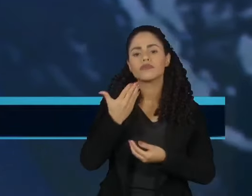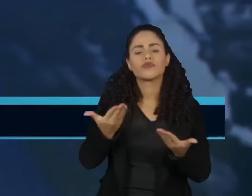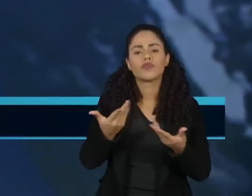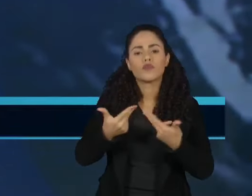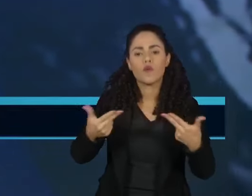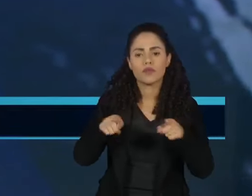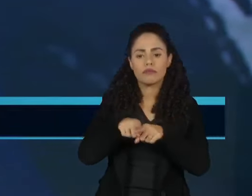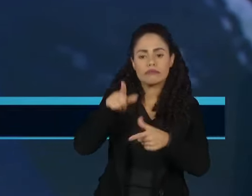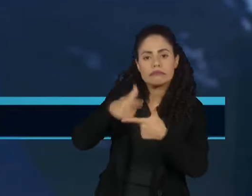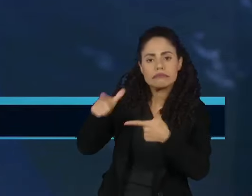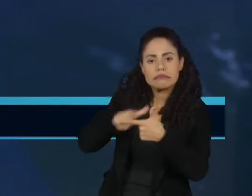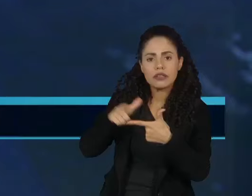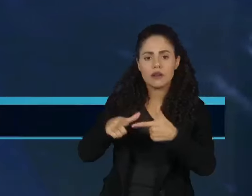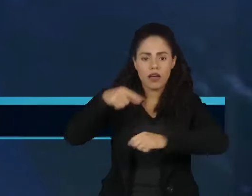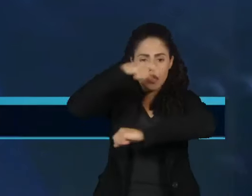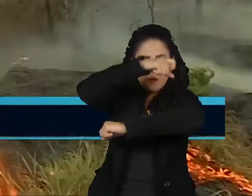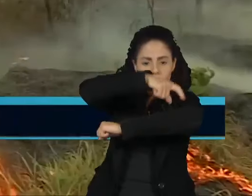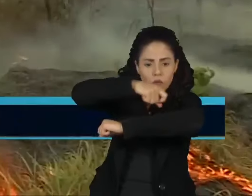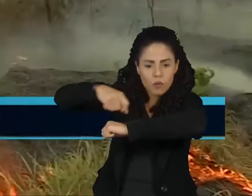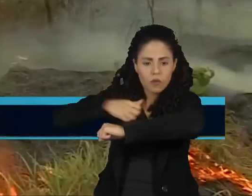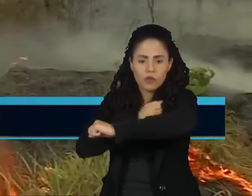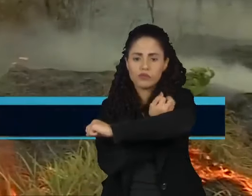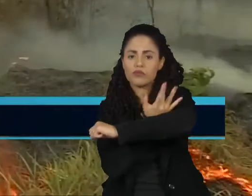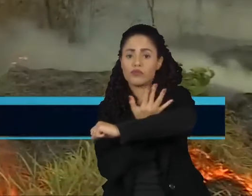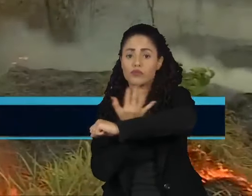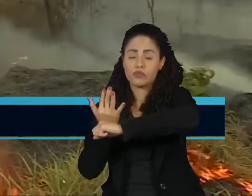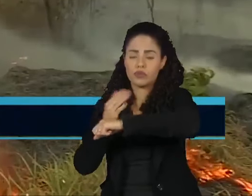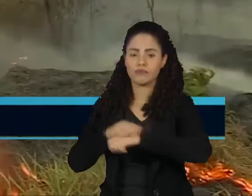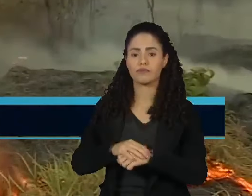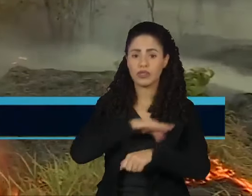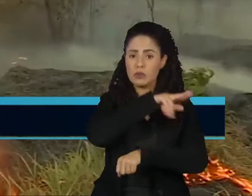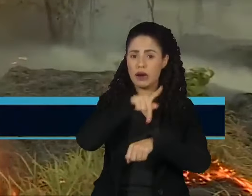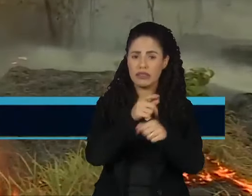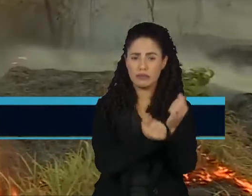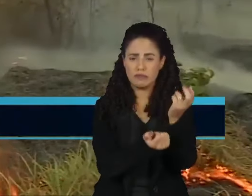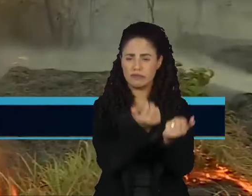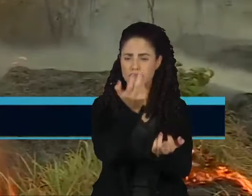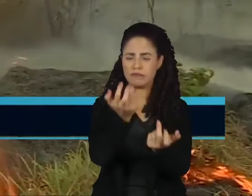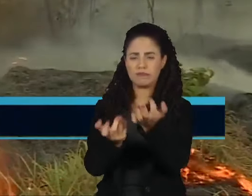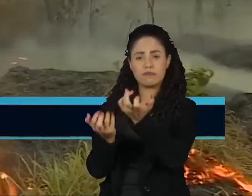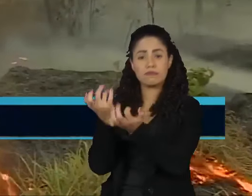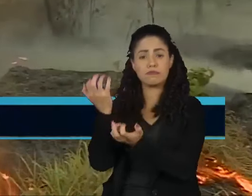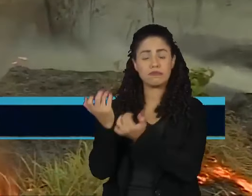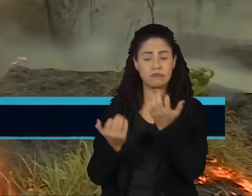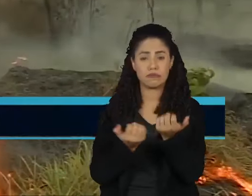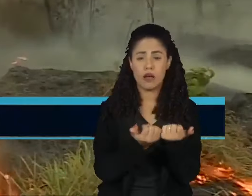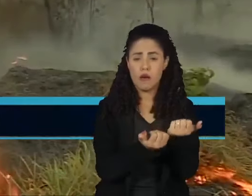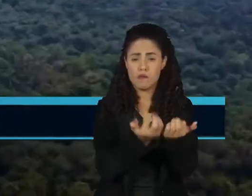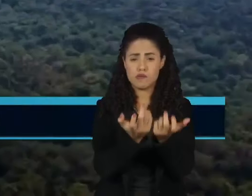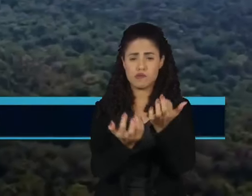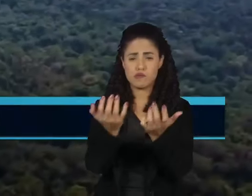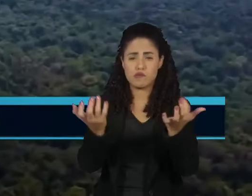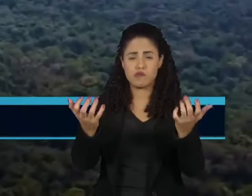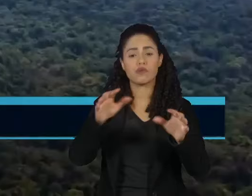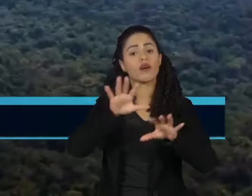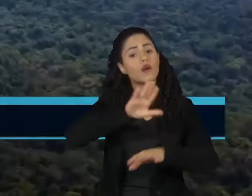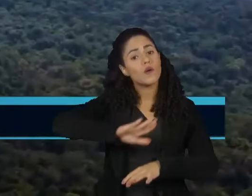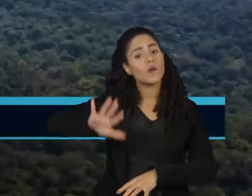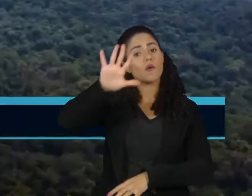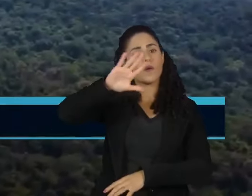e nas exportações agrícolas. Um país em chamas. As queimadas que se espalham pelos 4 cantos do